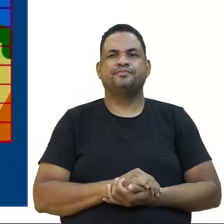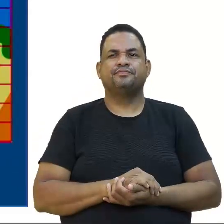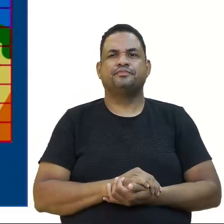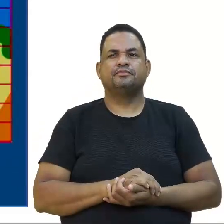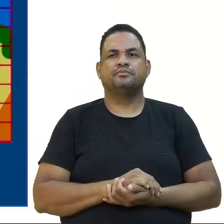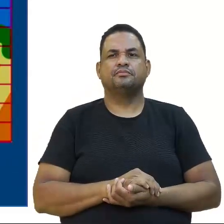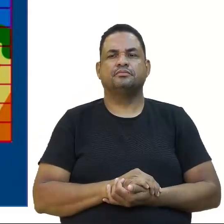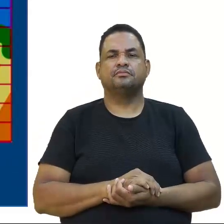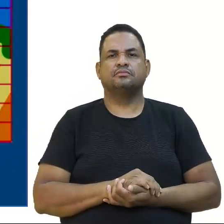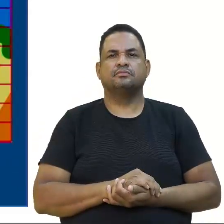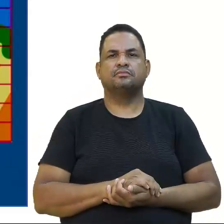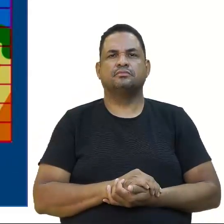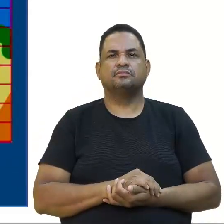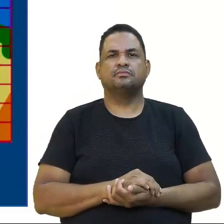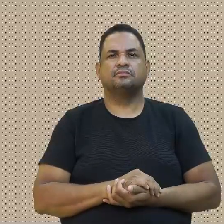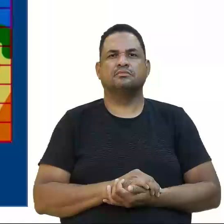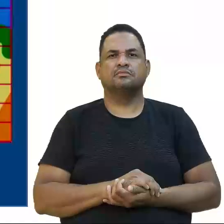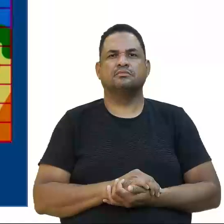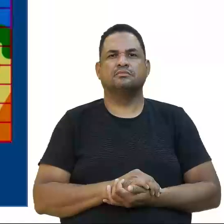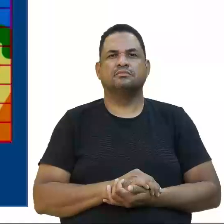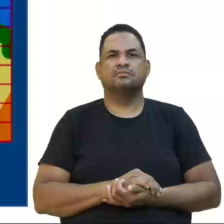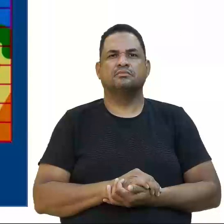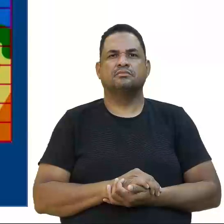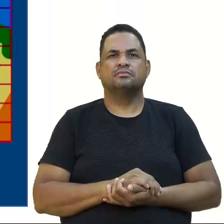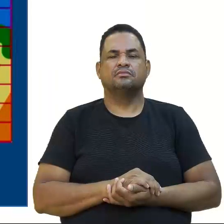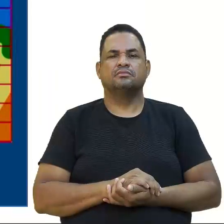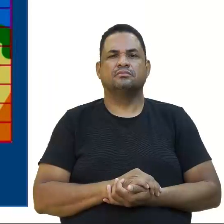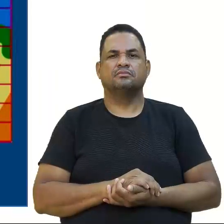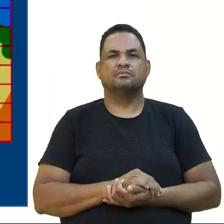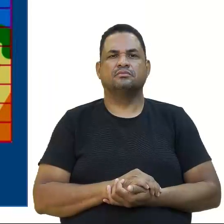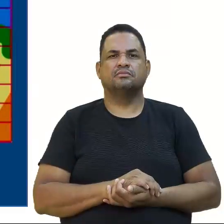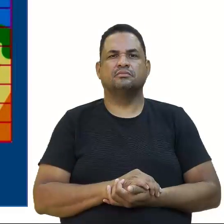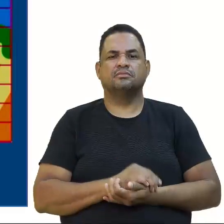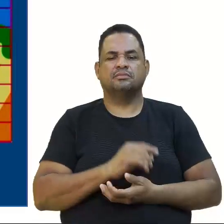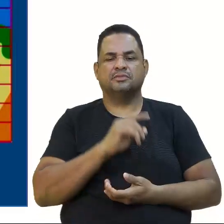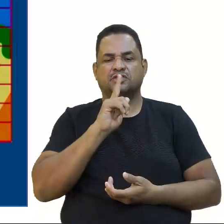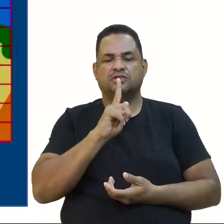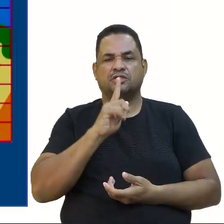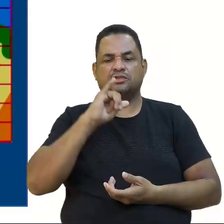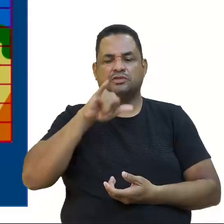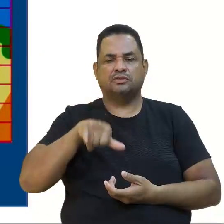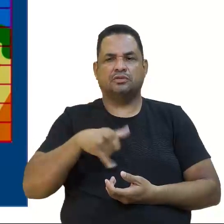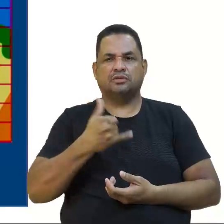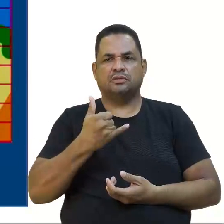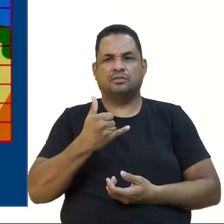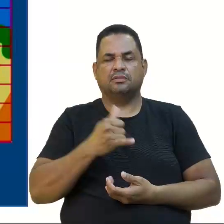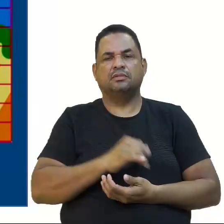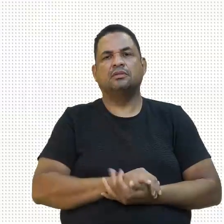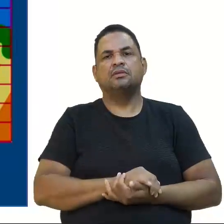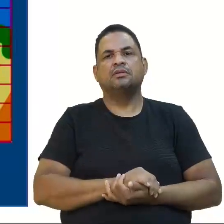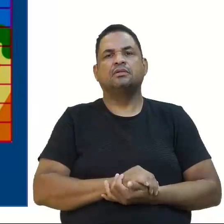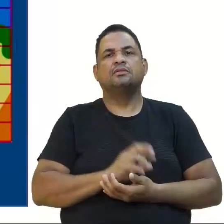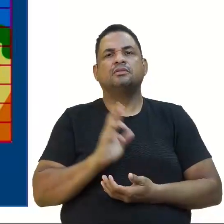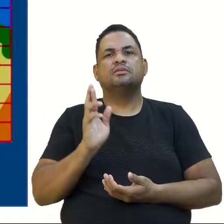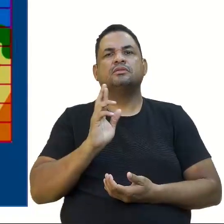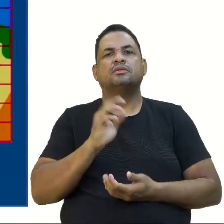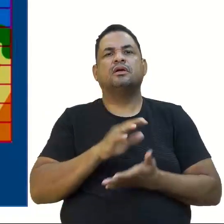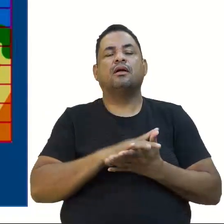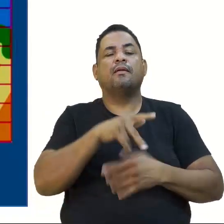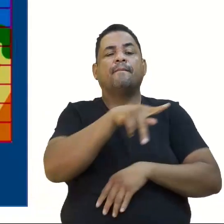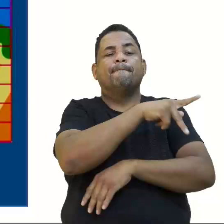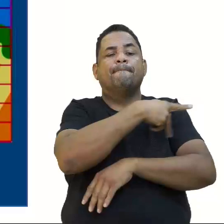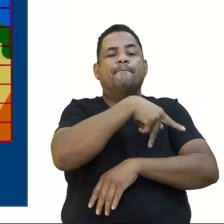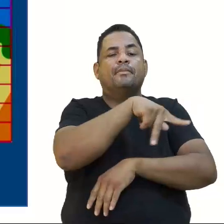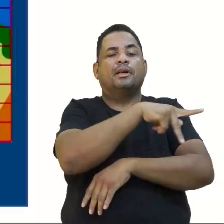JG seria mais fácil, né? JG? GJ. GJ. Quem tá na praça? Qual é a praça do